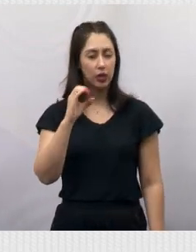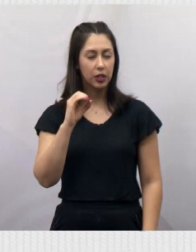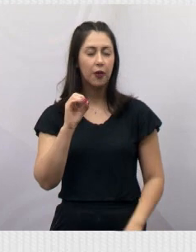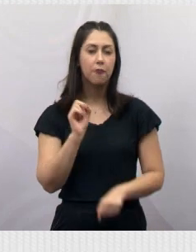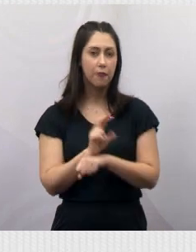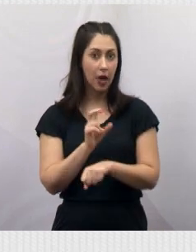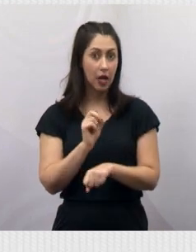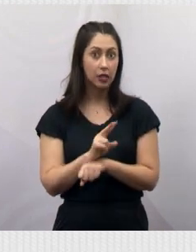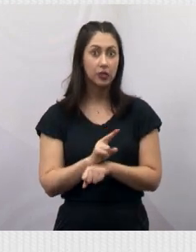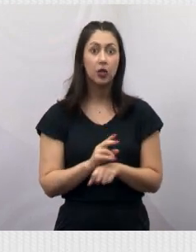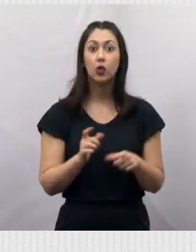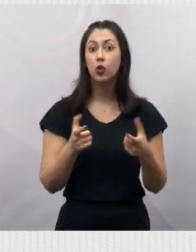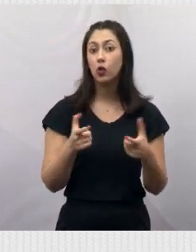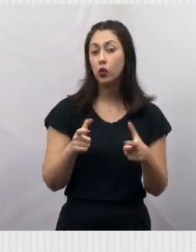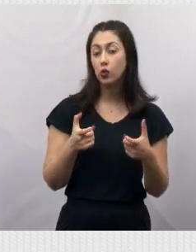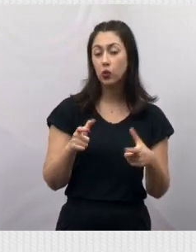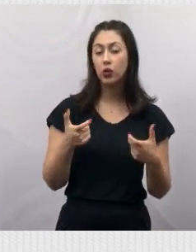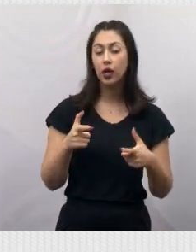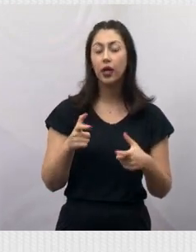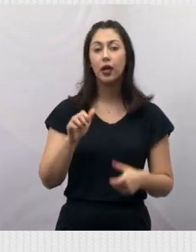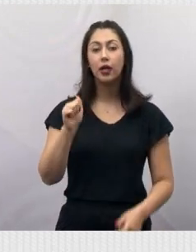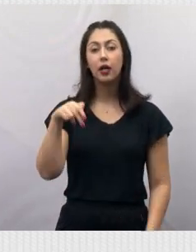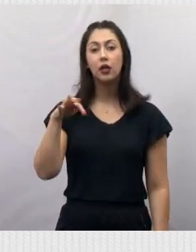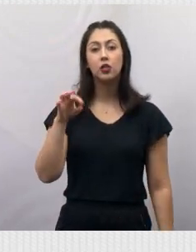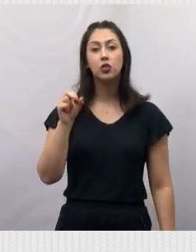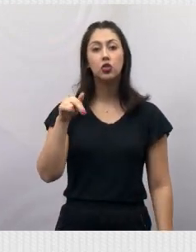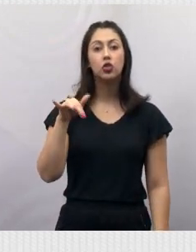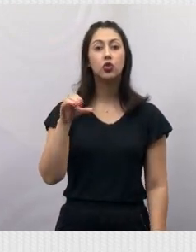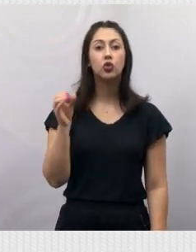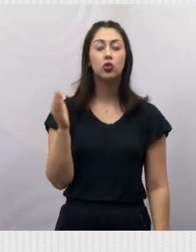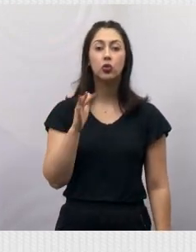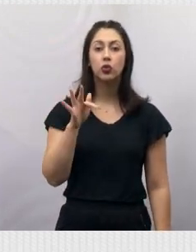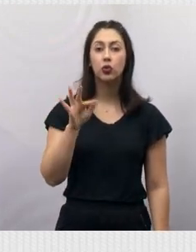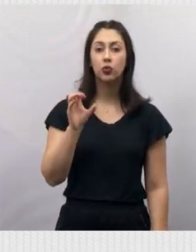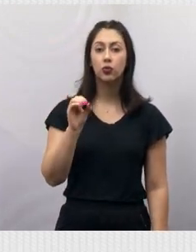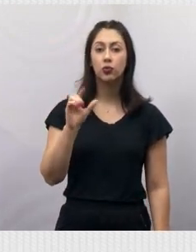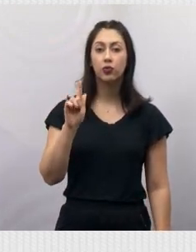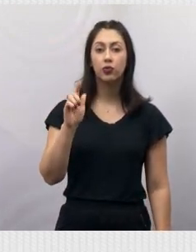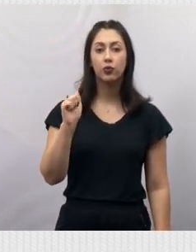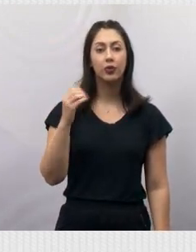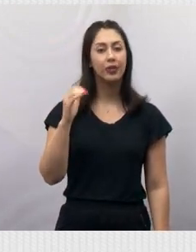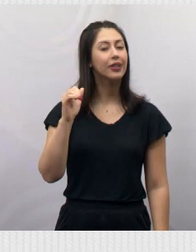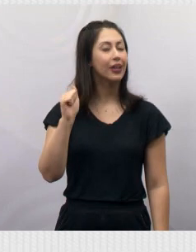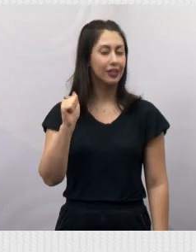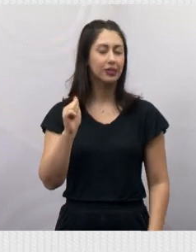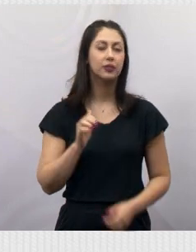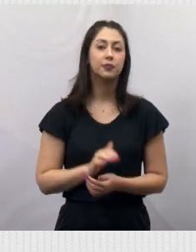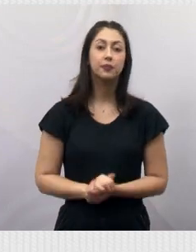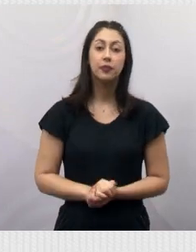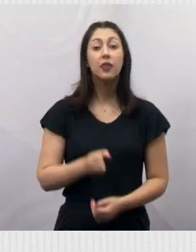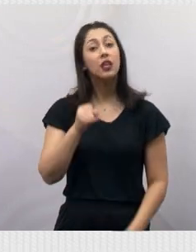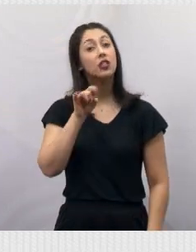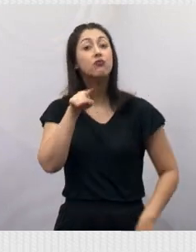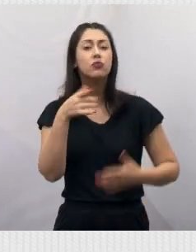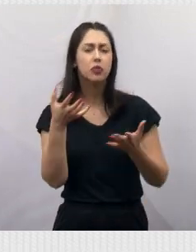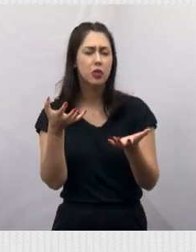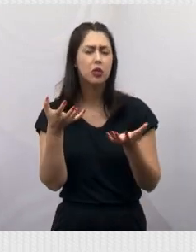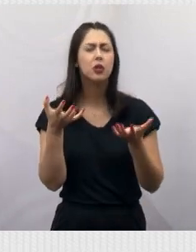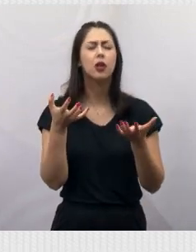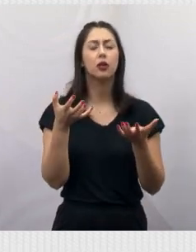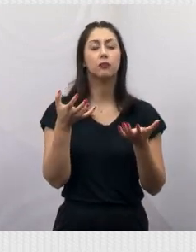Campus Jacareí fica na Antônio Fogaça de Almeida, sem número, no Jardim América. Então procure você que quer cada vez